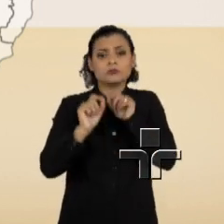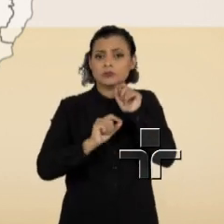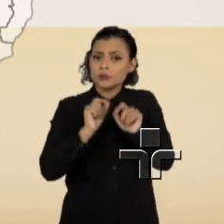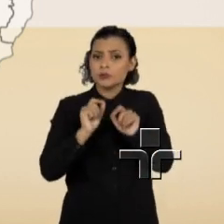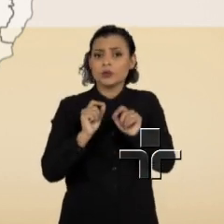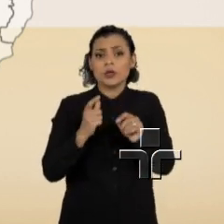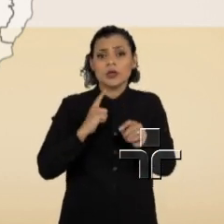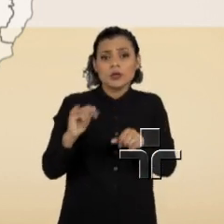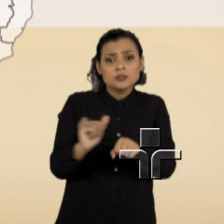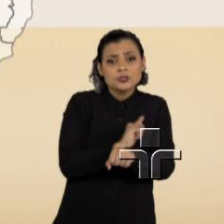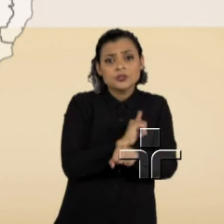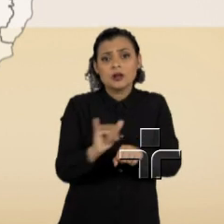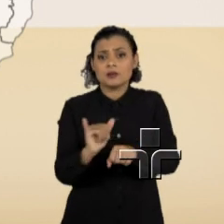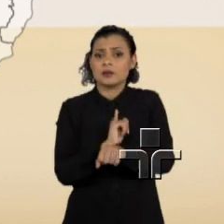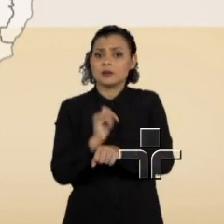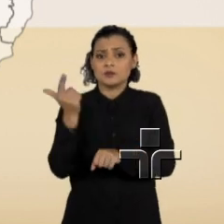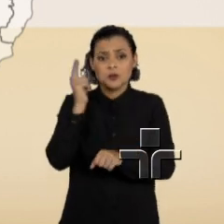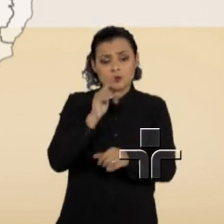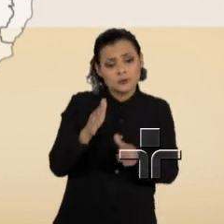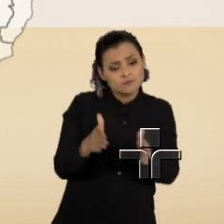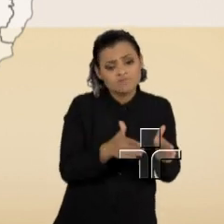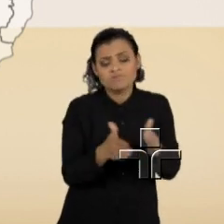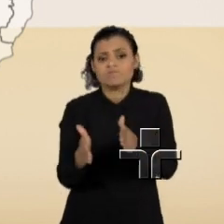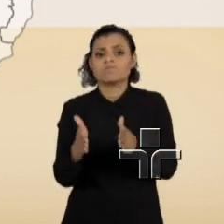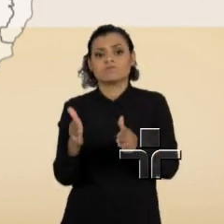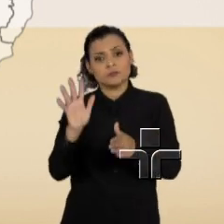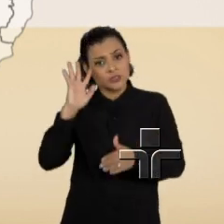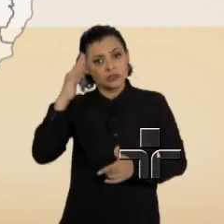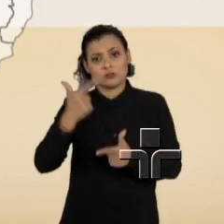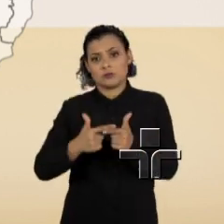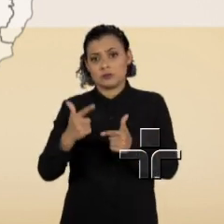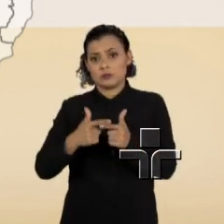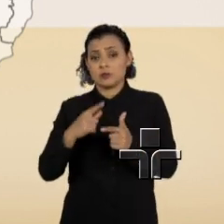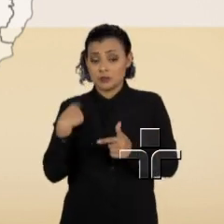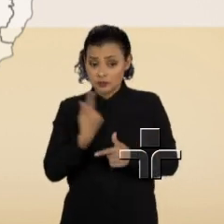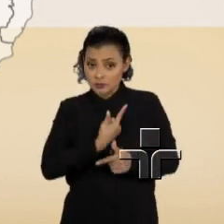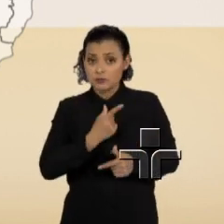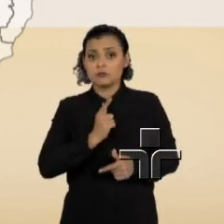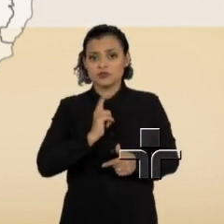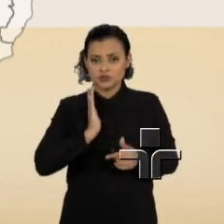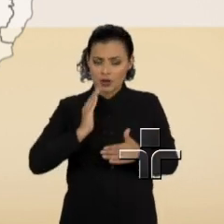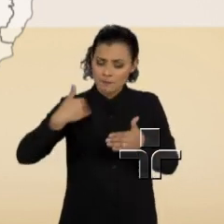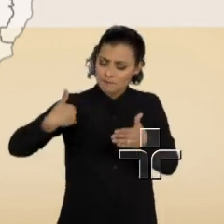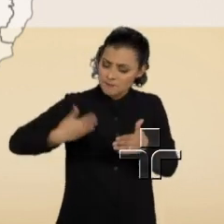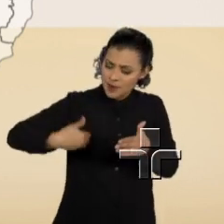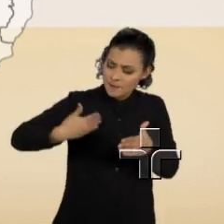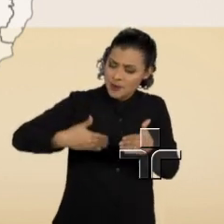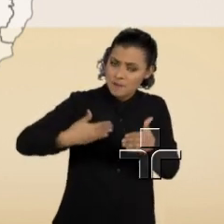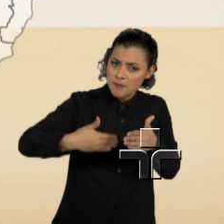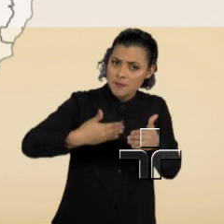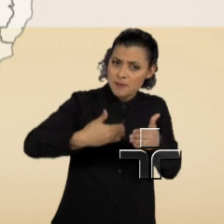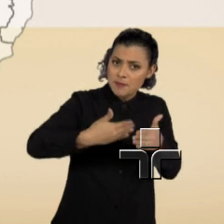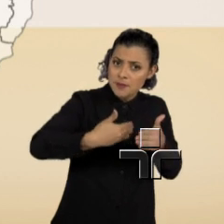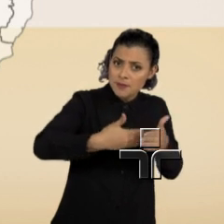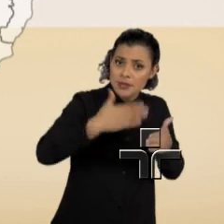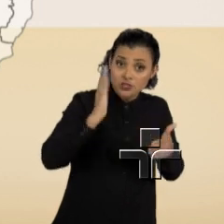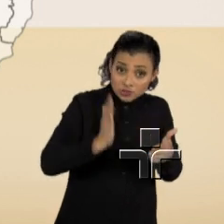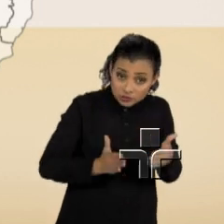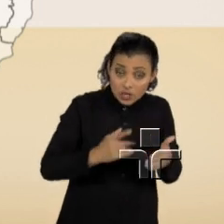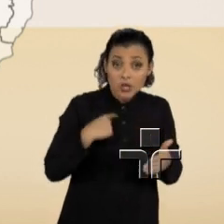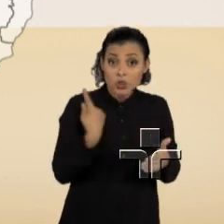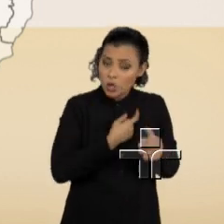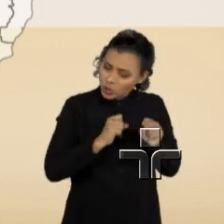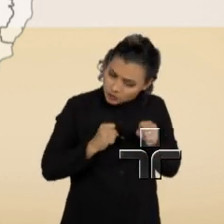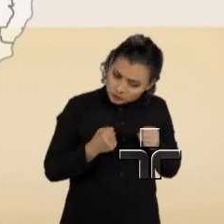novos caminhos para a evangelização. Já reconhecendo os caminhos percorridos ao longo dos séculos, estamos nos